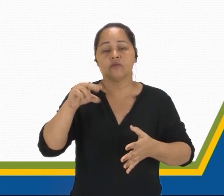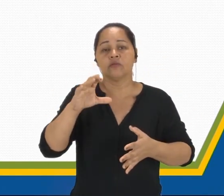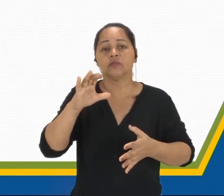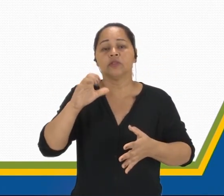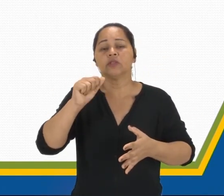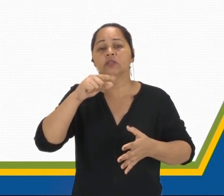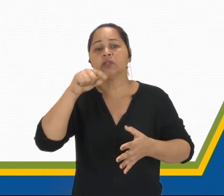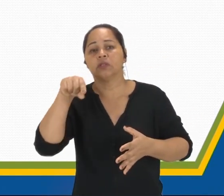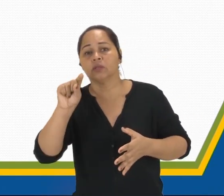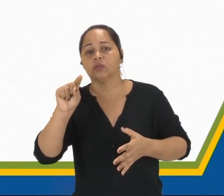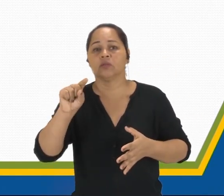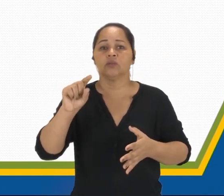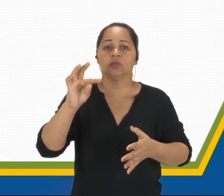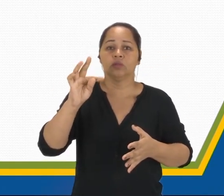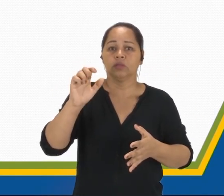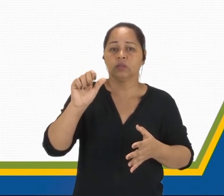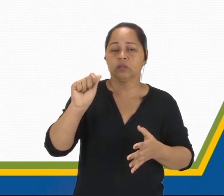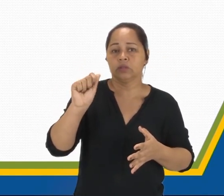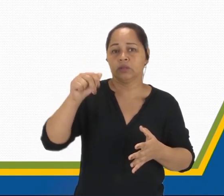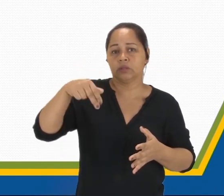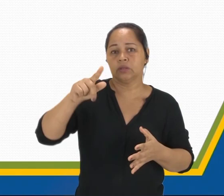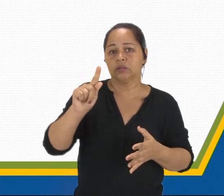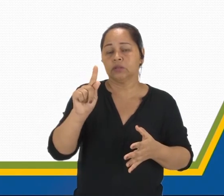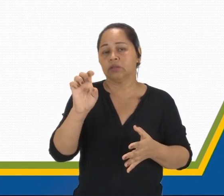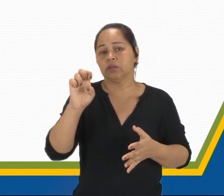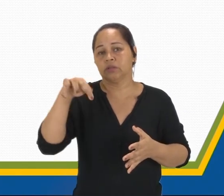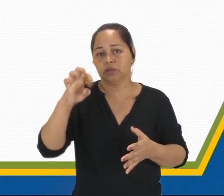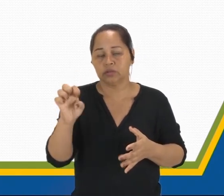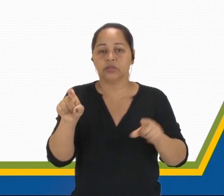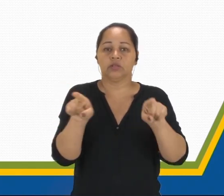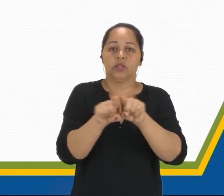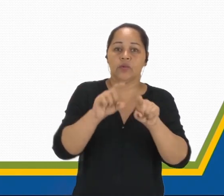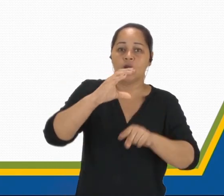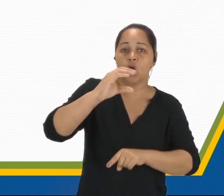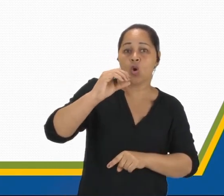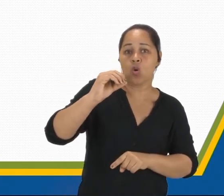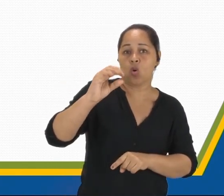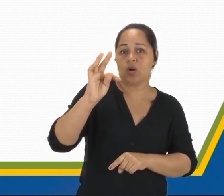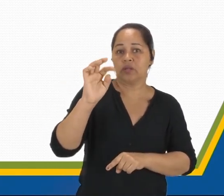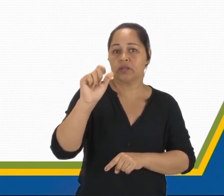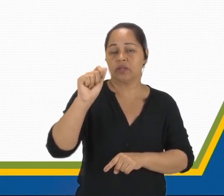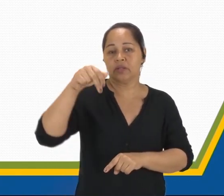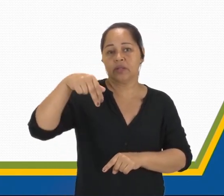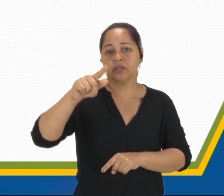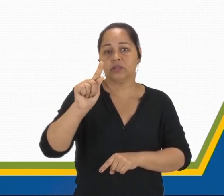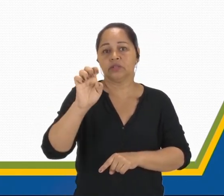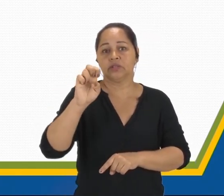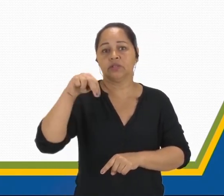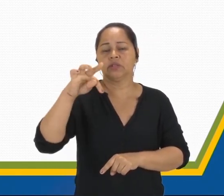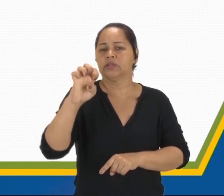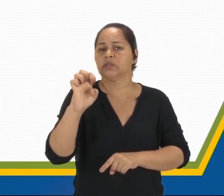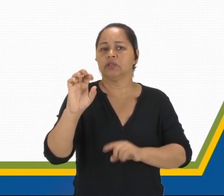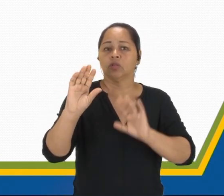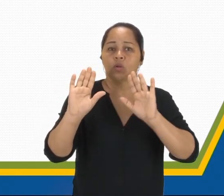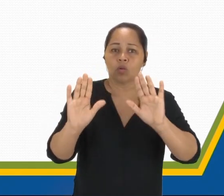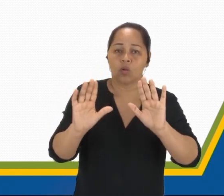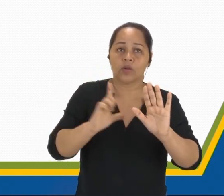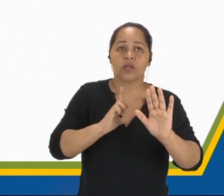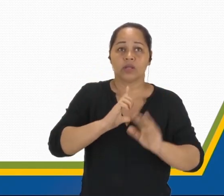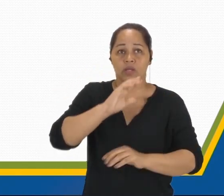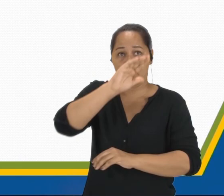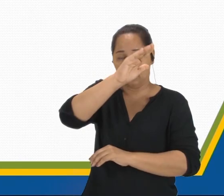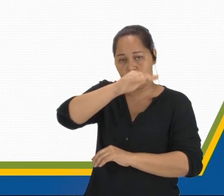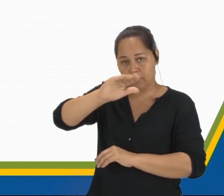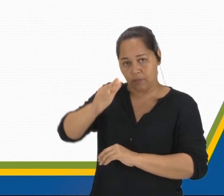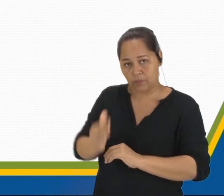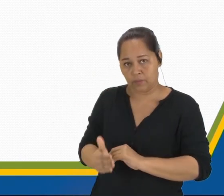tá, da função cosseno. Então, isso quer dizer, a cada uma volta no ciclo trigonométrico, ela vai fazer isso, ó.